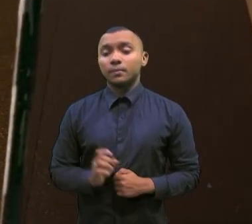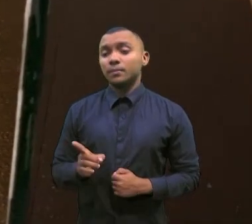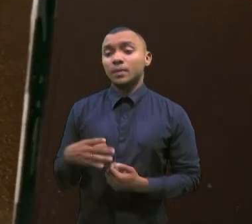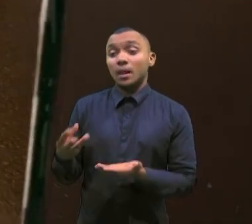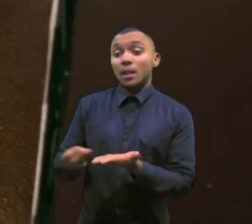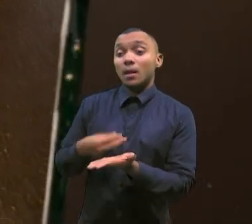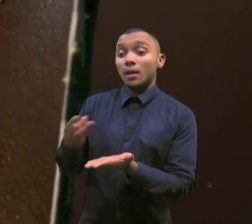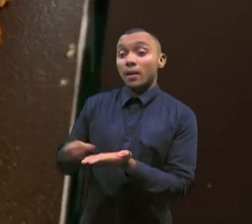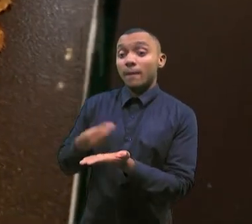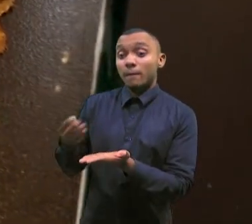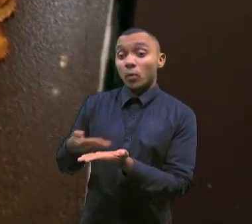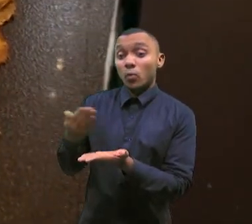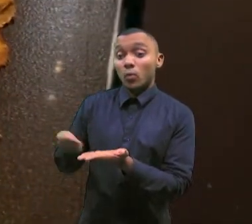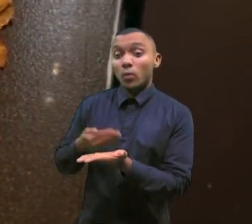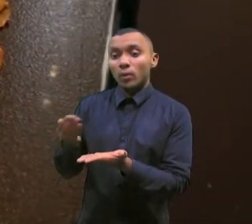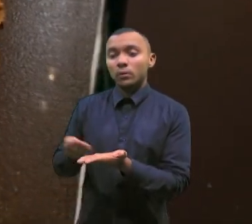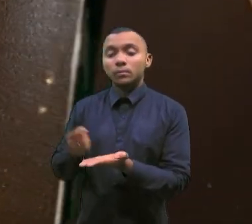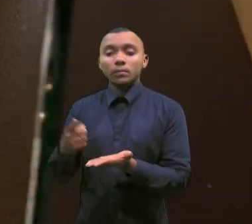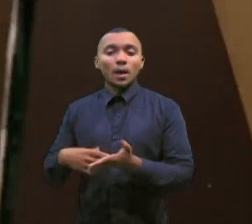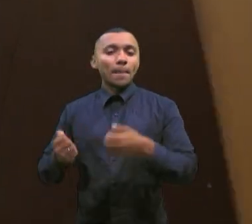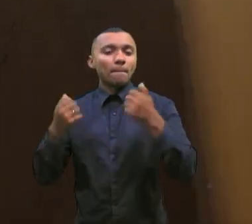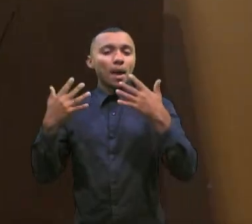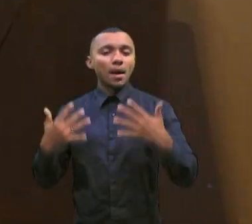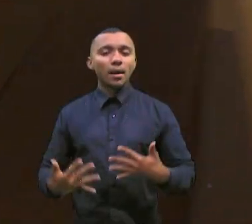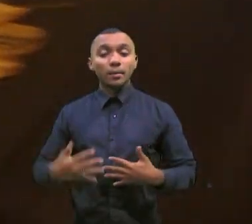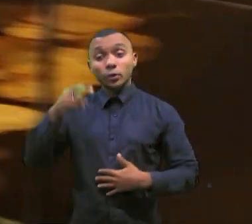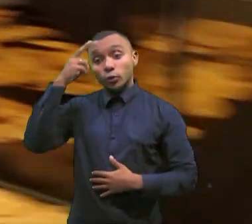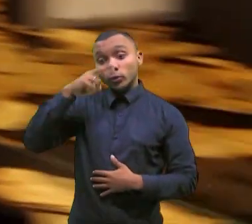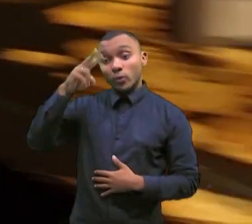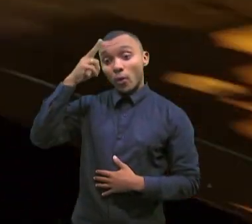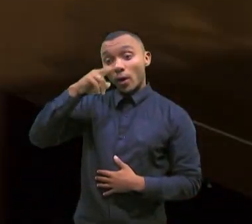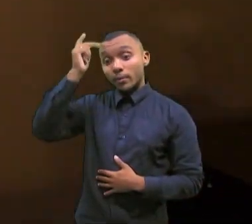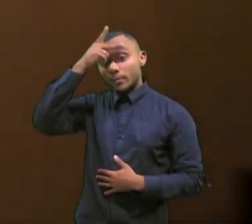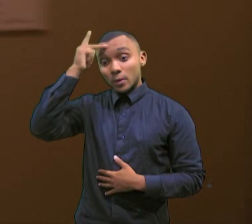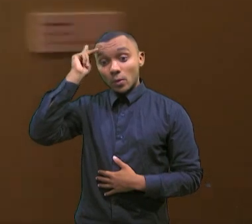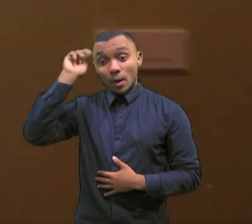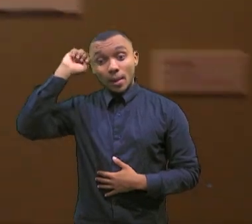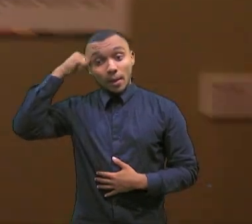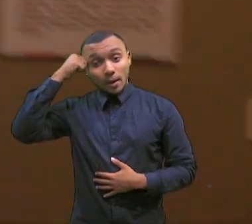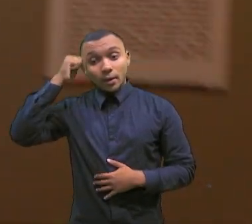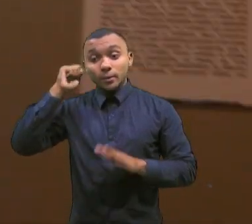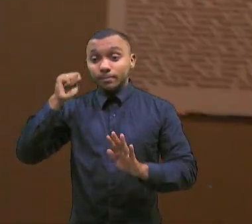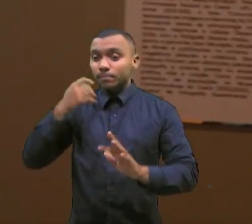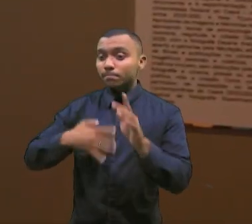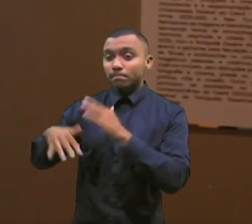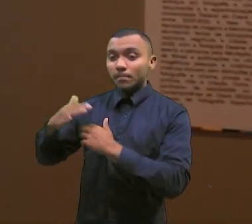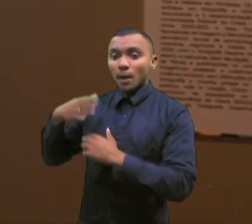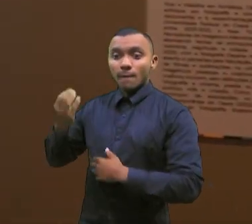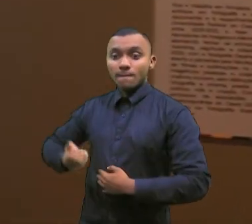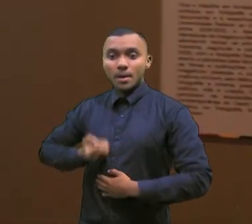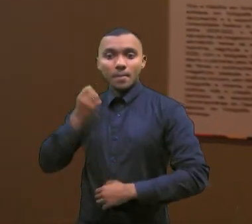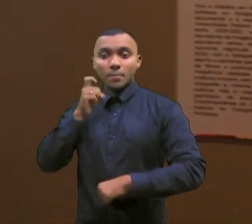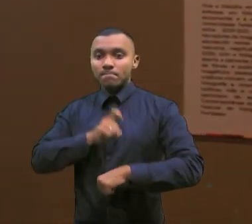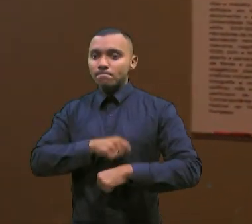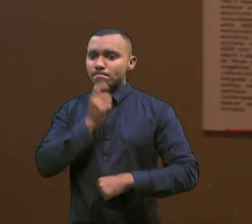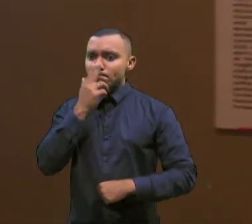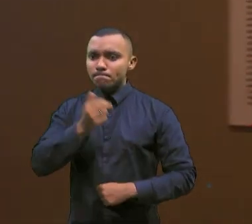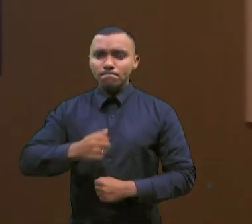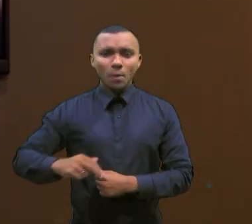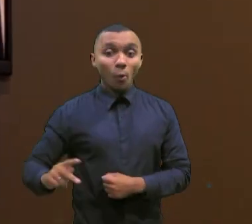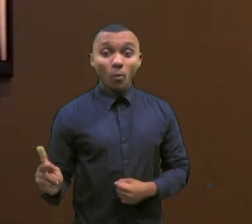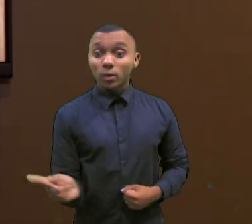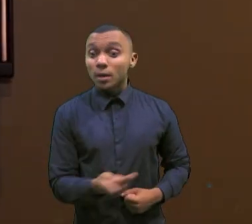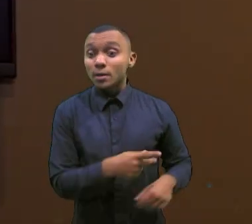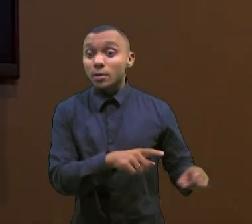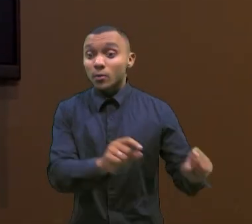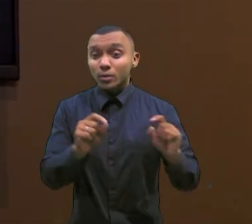né? Ele traz memórias de pessoas pretas, né, e que em algum momento da sua vida passaram por algum